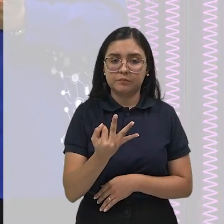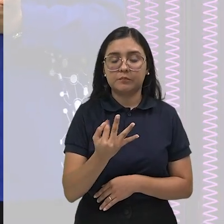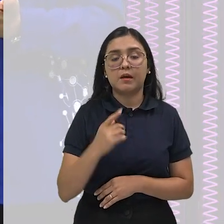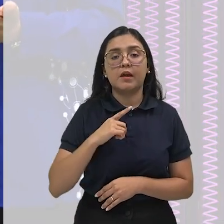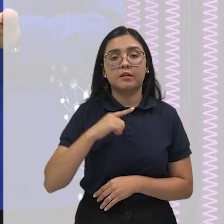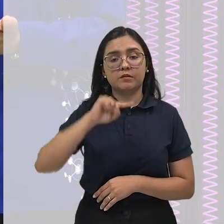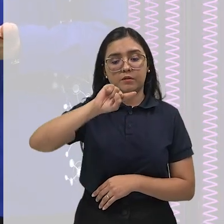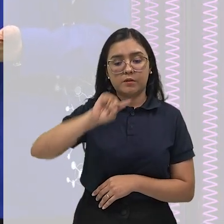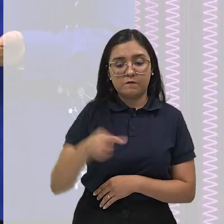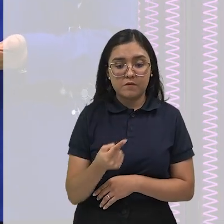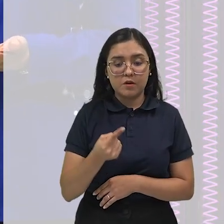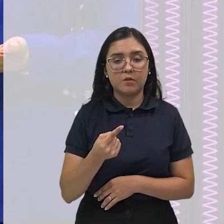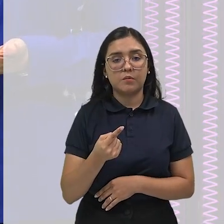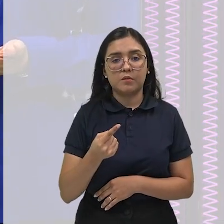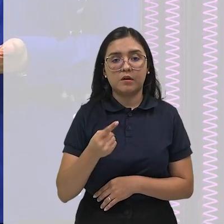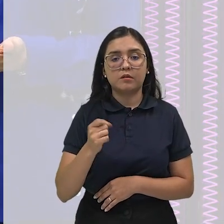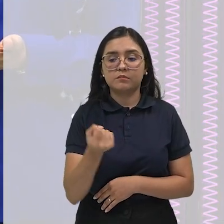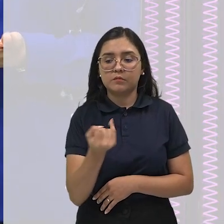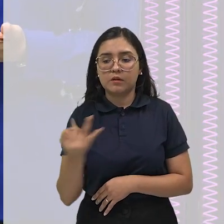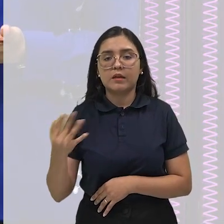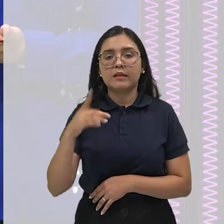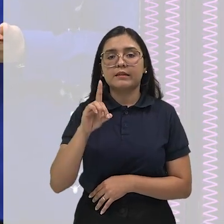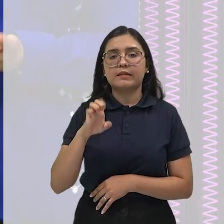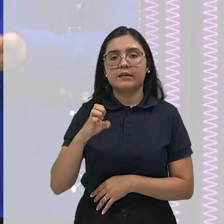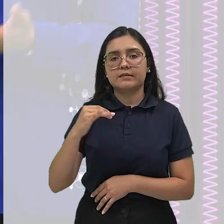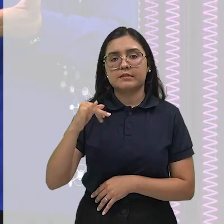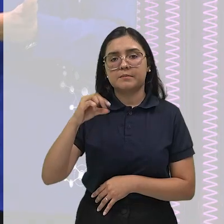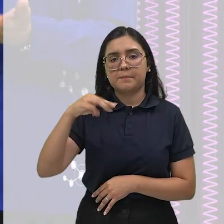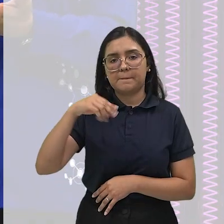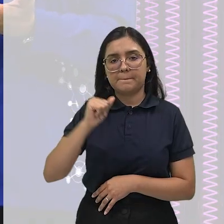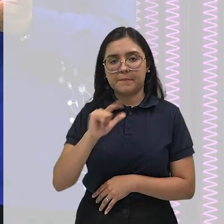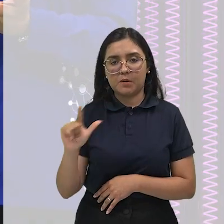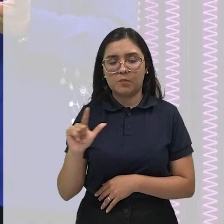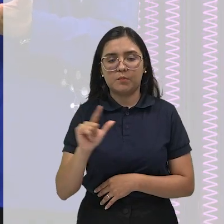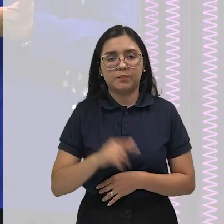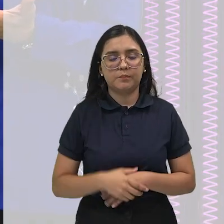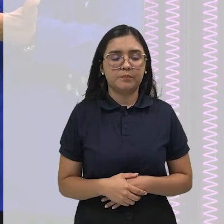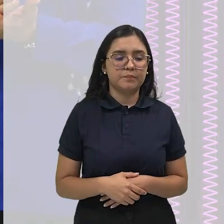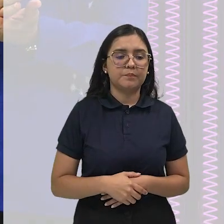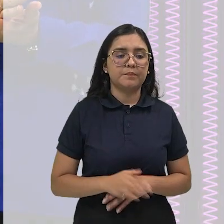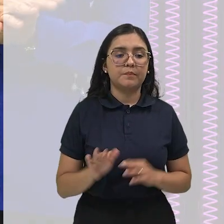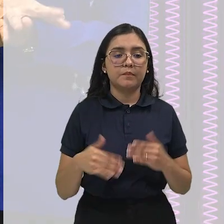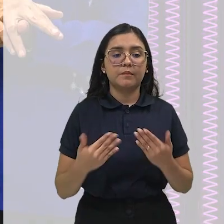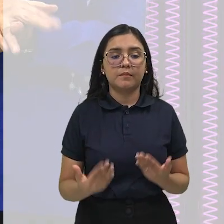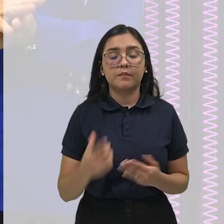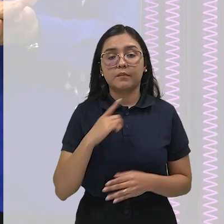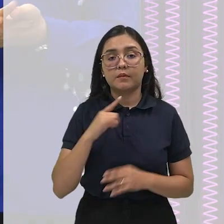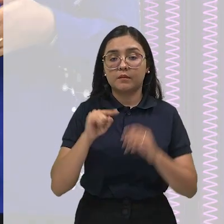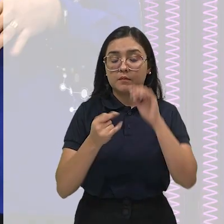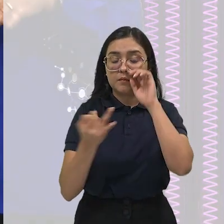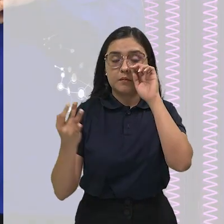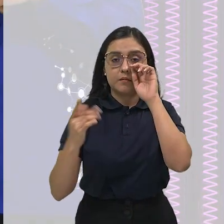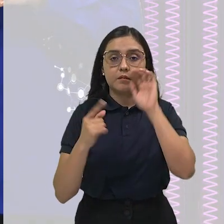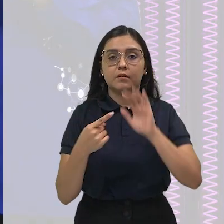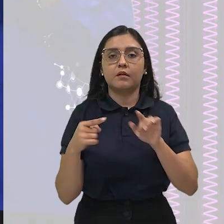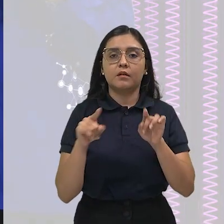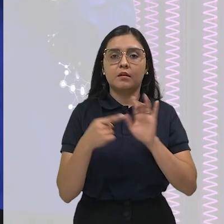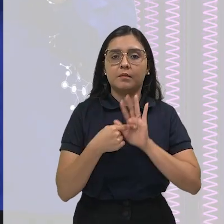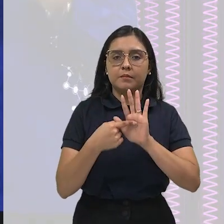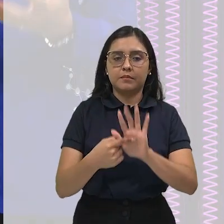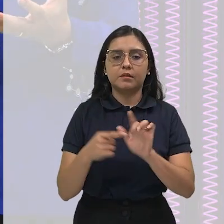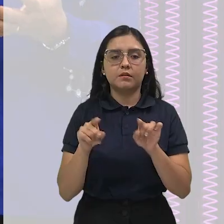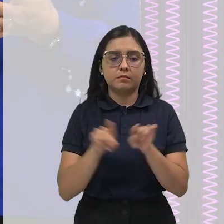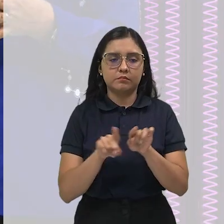é o que vem depois da vírgula, certo? Então, a parte decimal também, ela apresenta